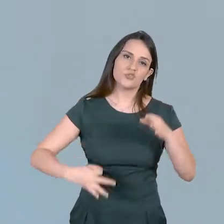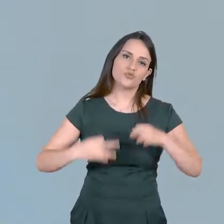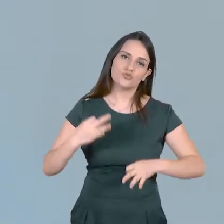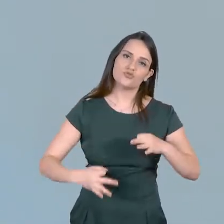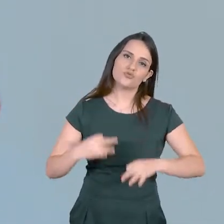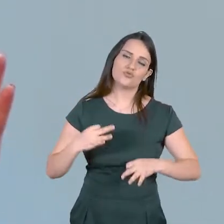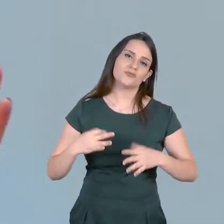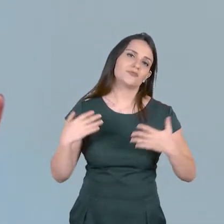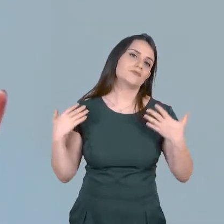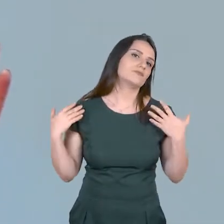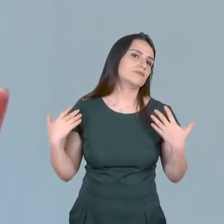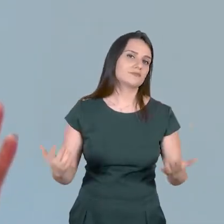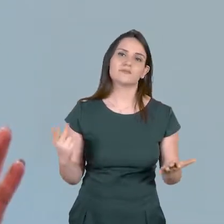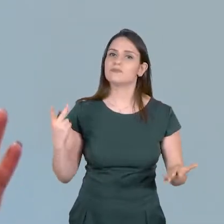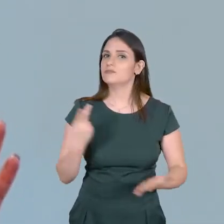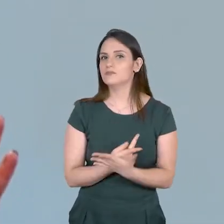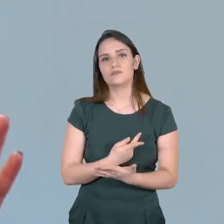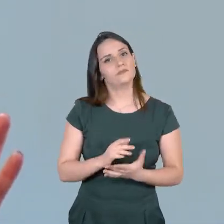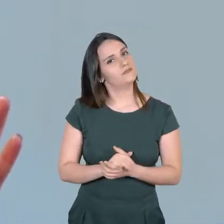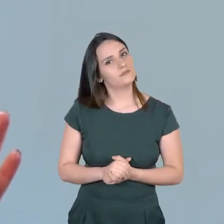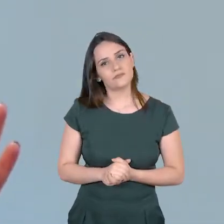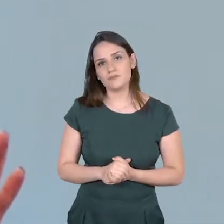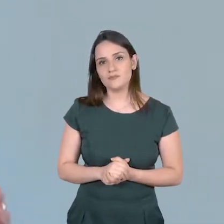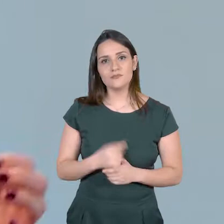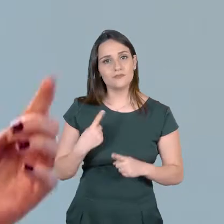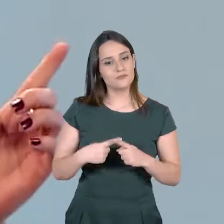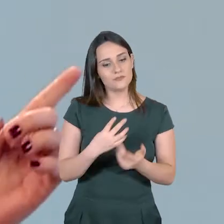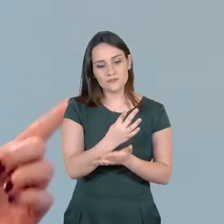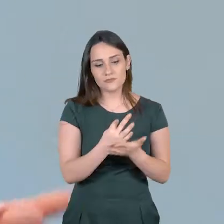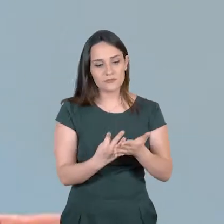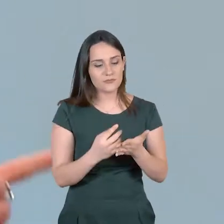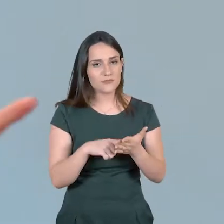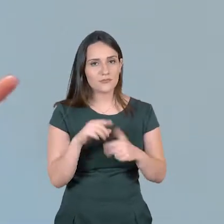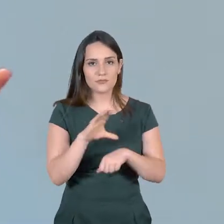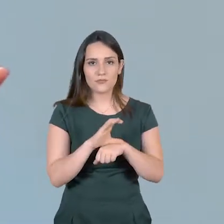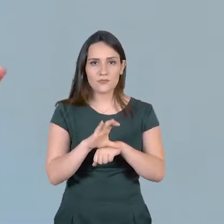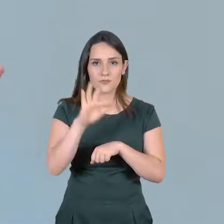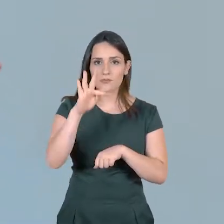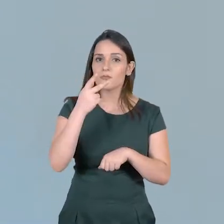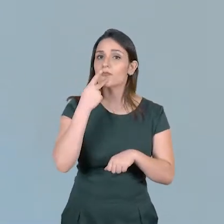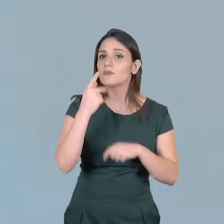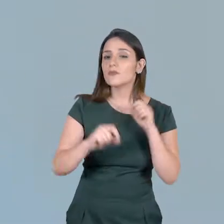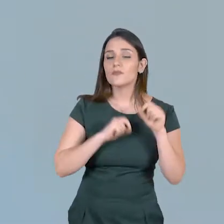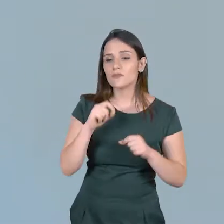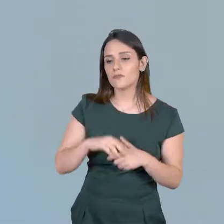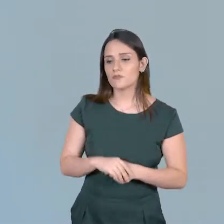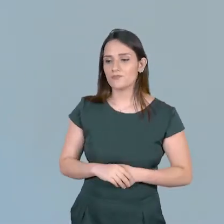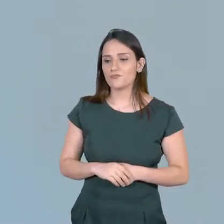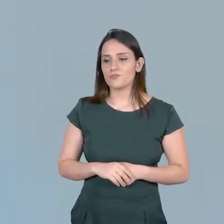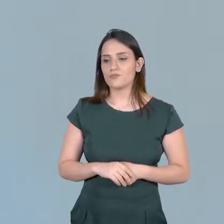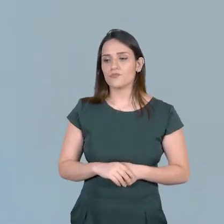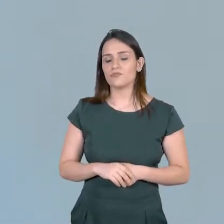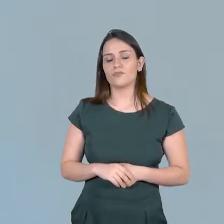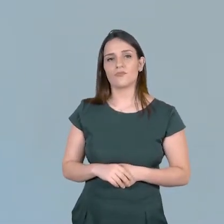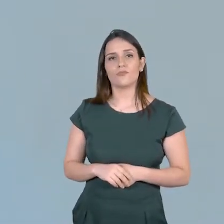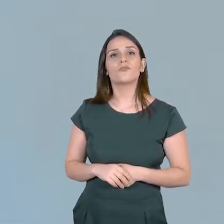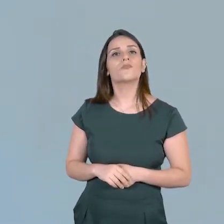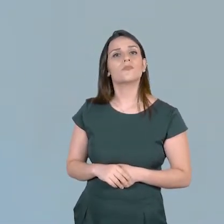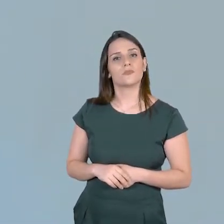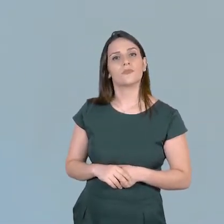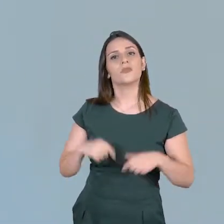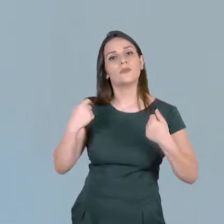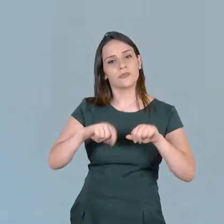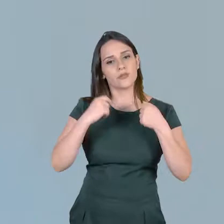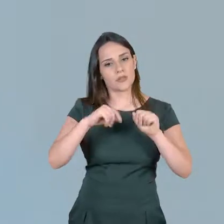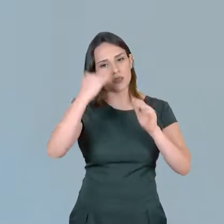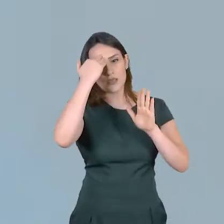restrição, o próprio texto constitucional diz assim, que serão mantidos os critérios de